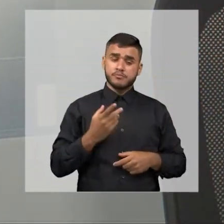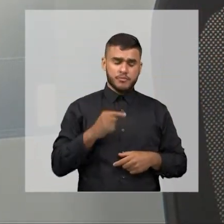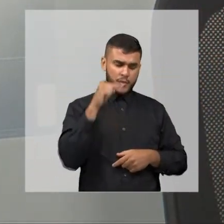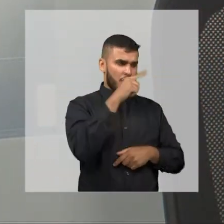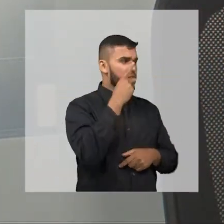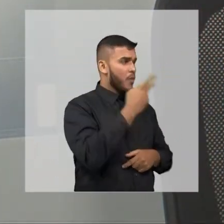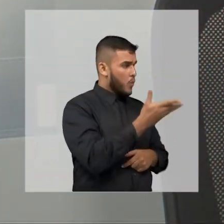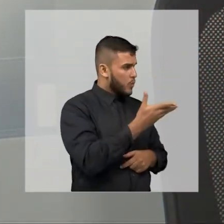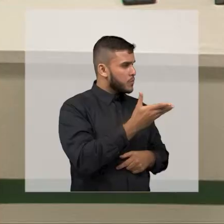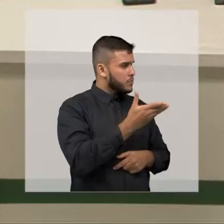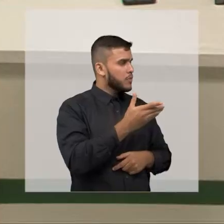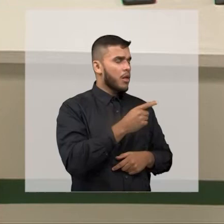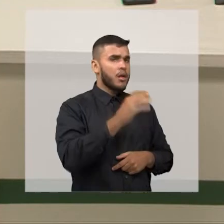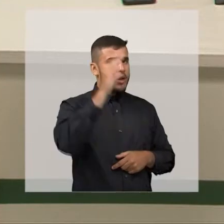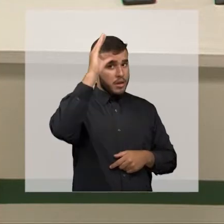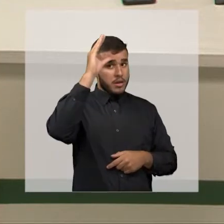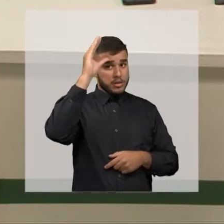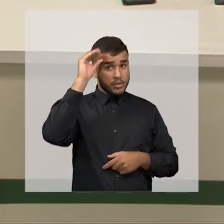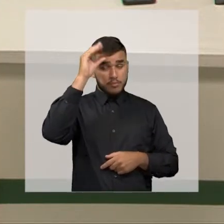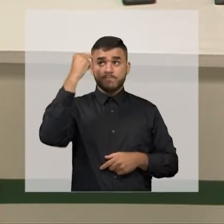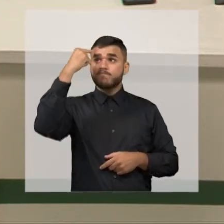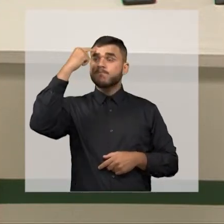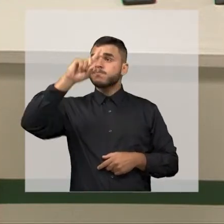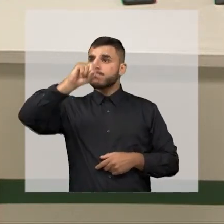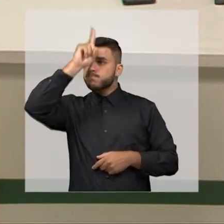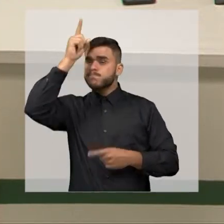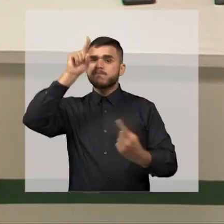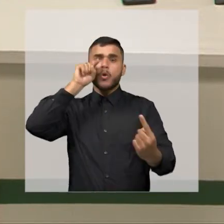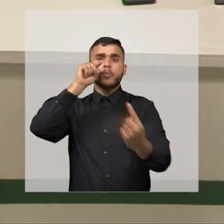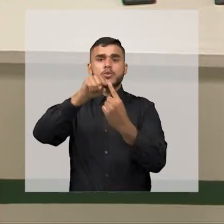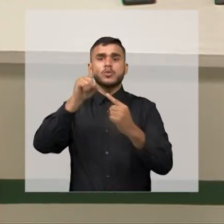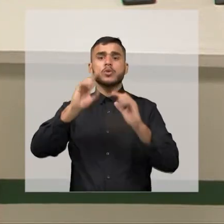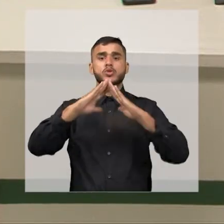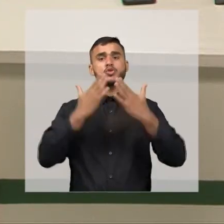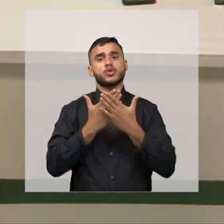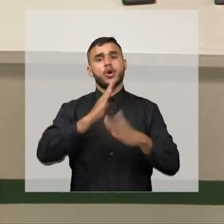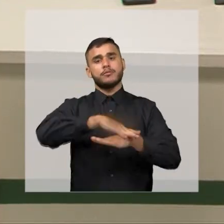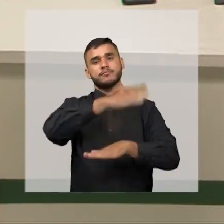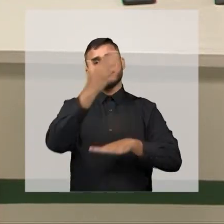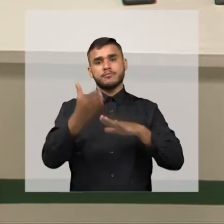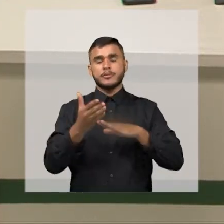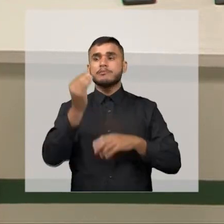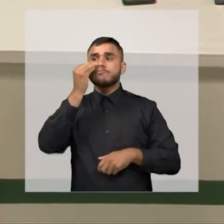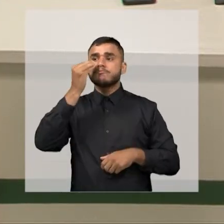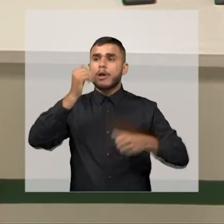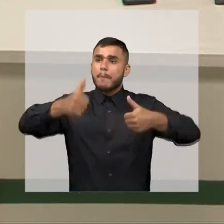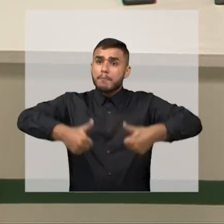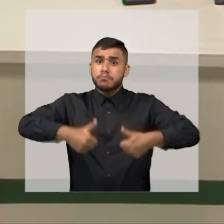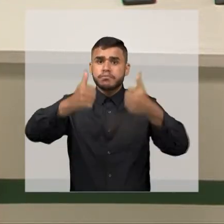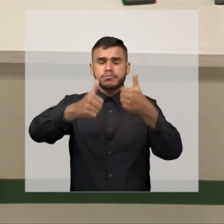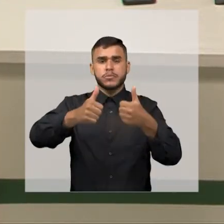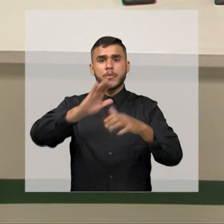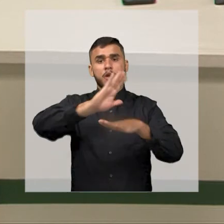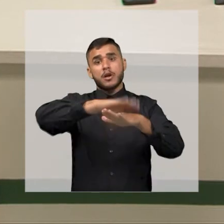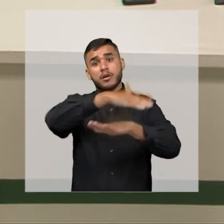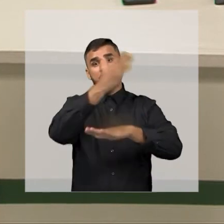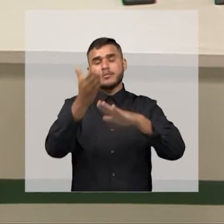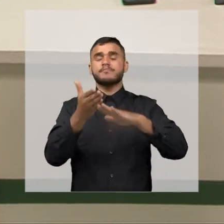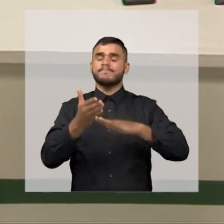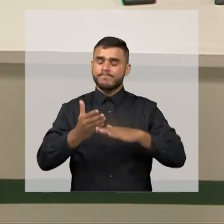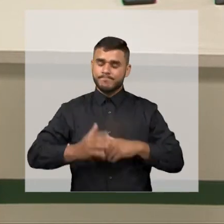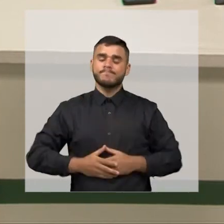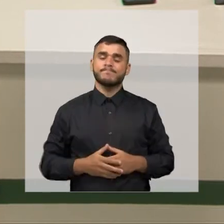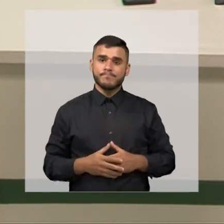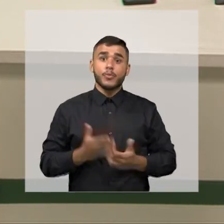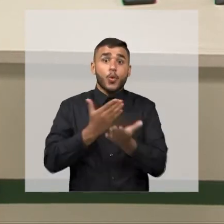tempo integral, que era o grande caminho dele para melhorar a questão da social no estado do Ceará. Importantíssimo. E foi iniciada